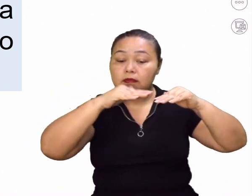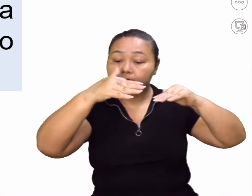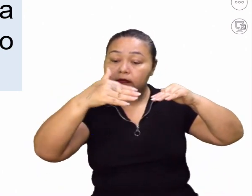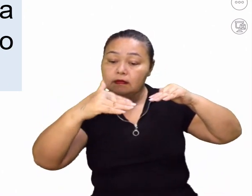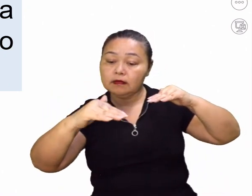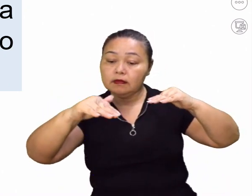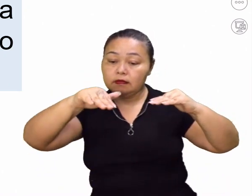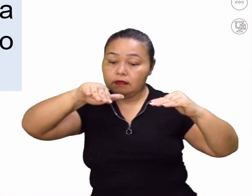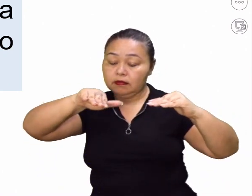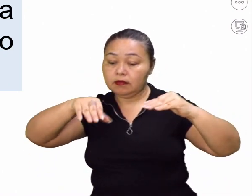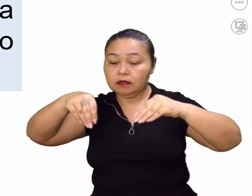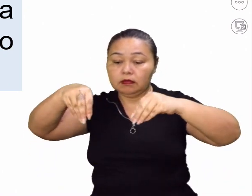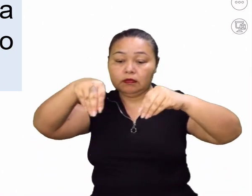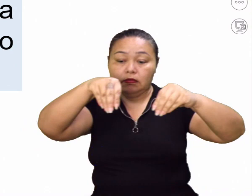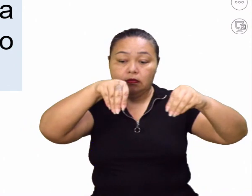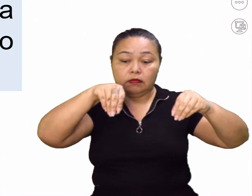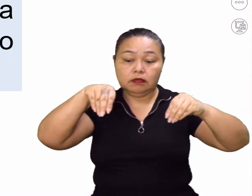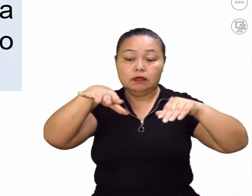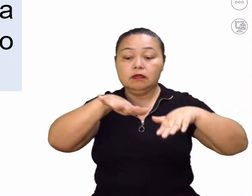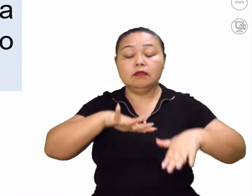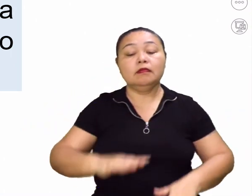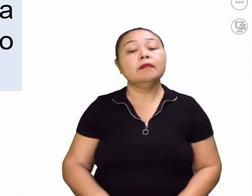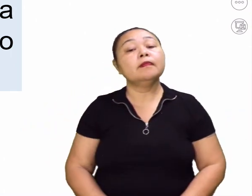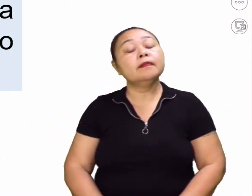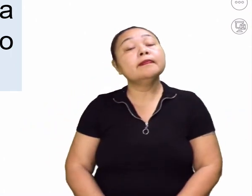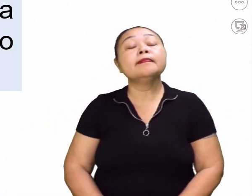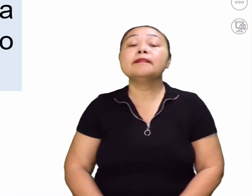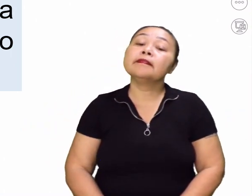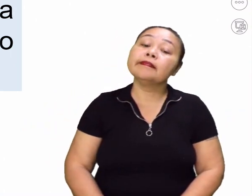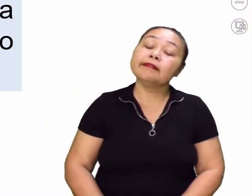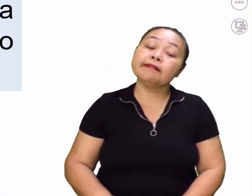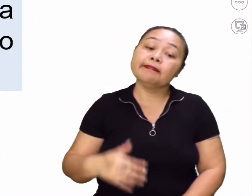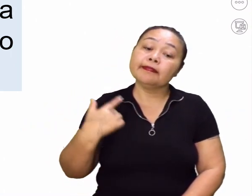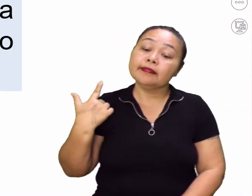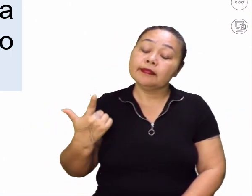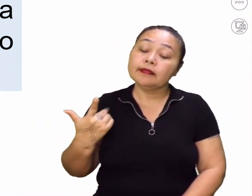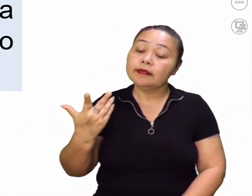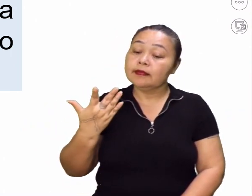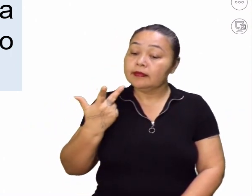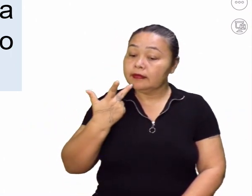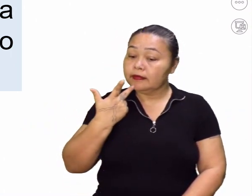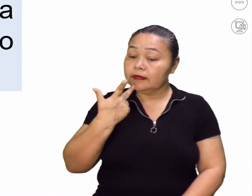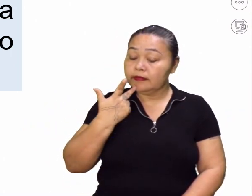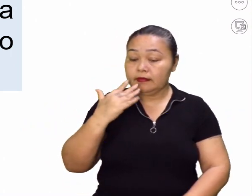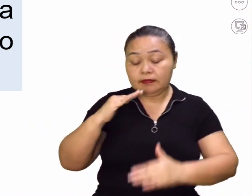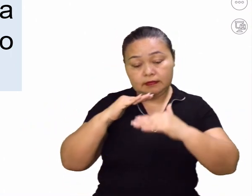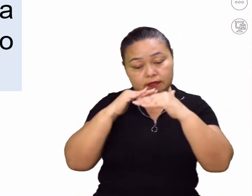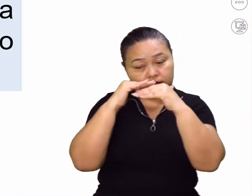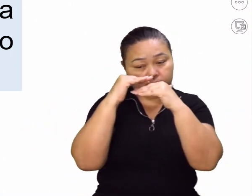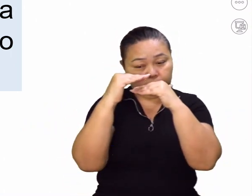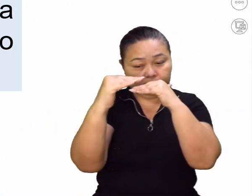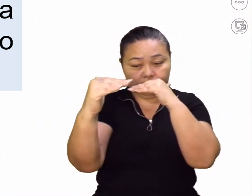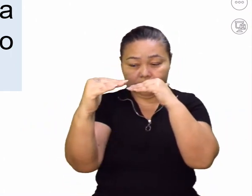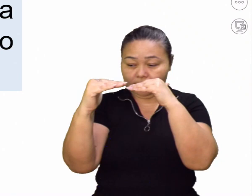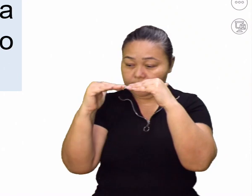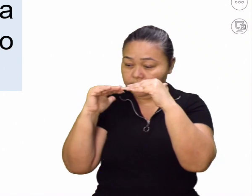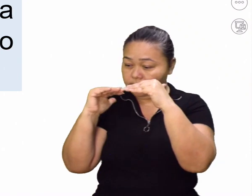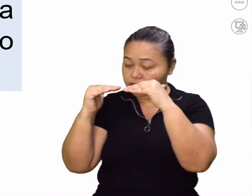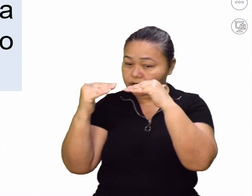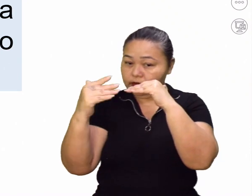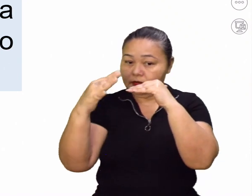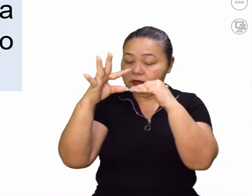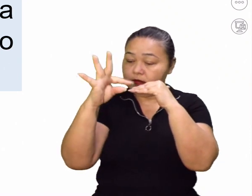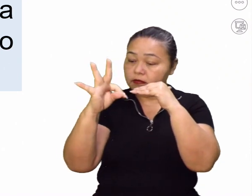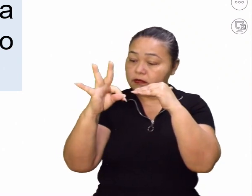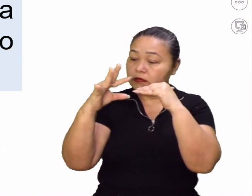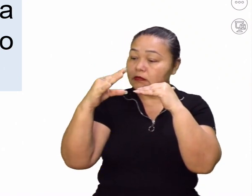e acidentes do terreno. Muito bem. Então a gente está falando de topografia, né? A gente está